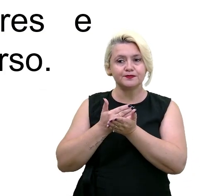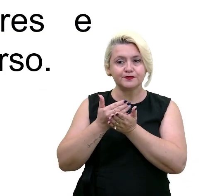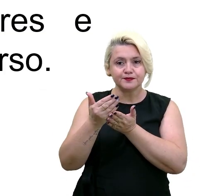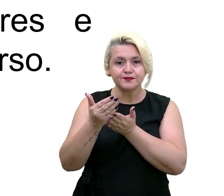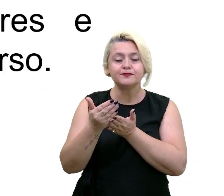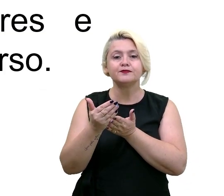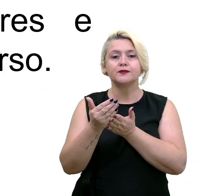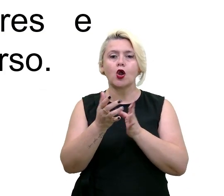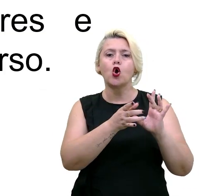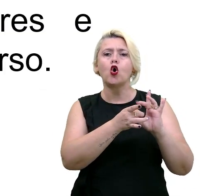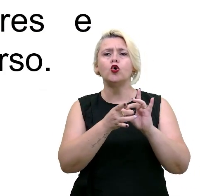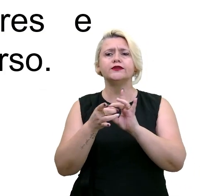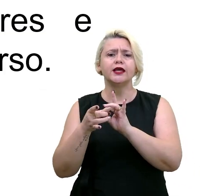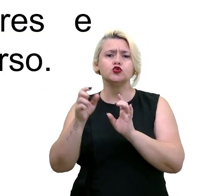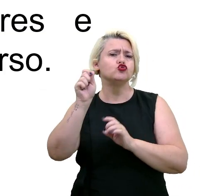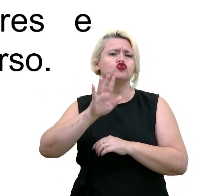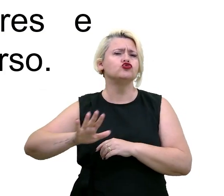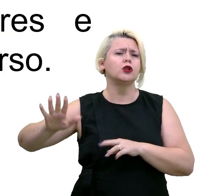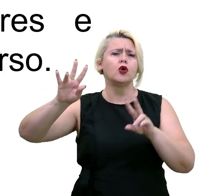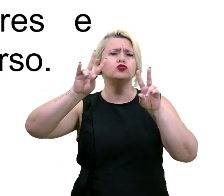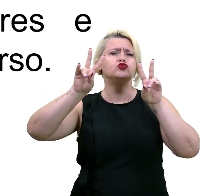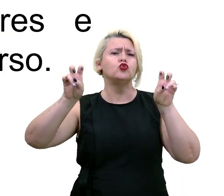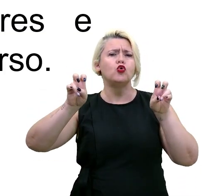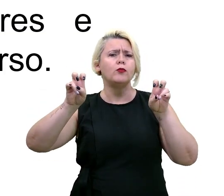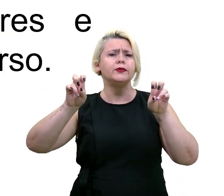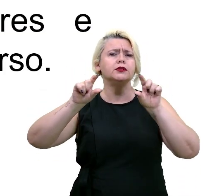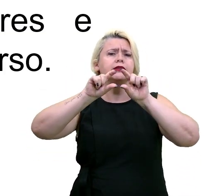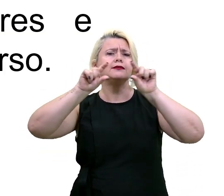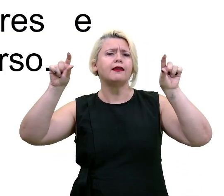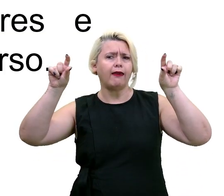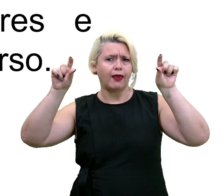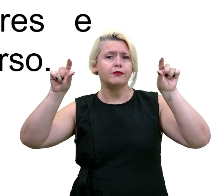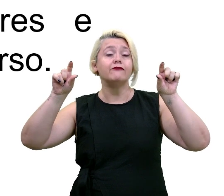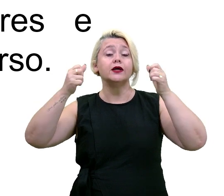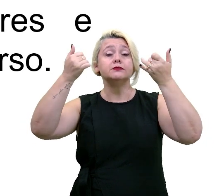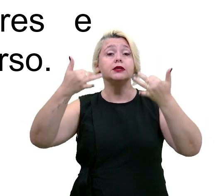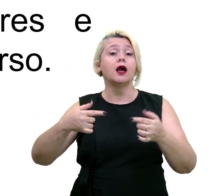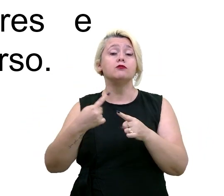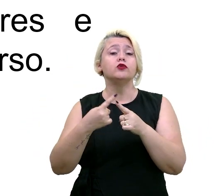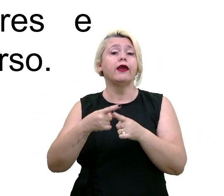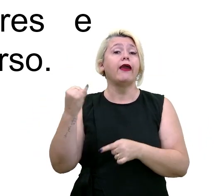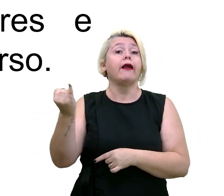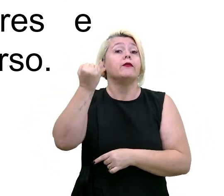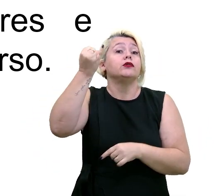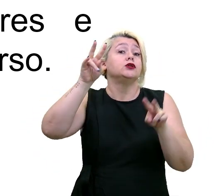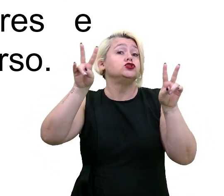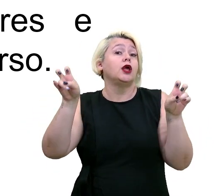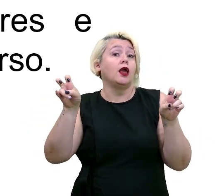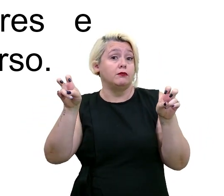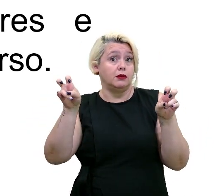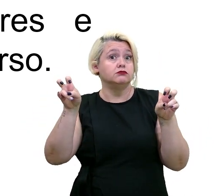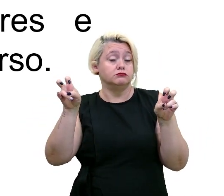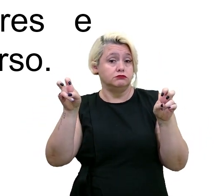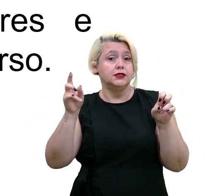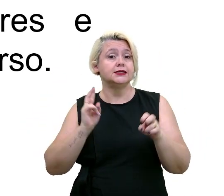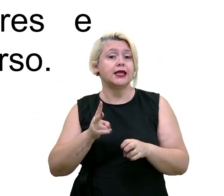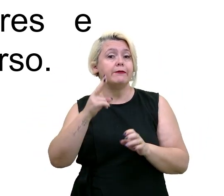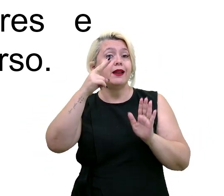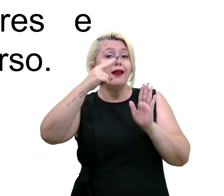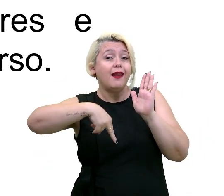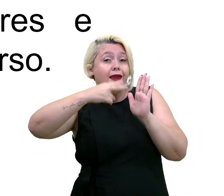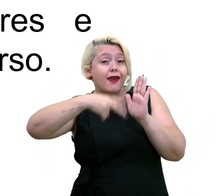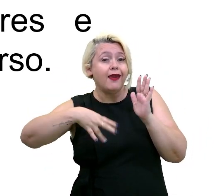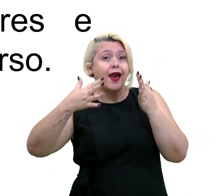a contextualização geral do tema. A gente vai explicar a relevância. Por que esse tema é importante? Sempre ler